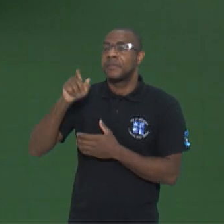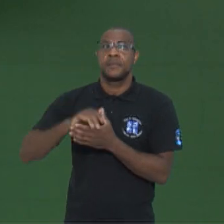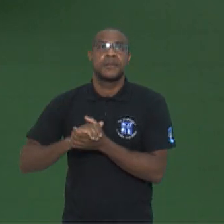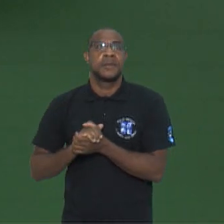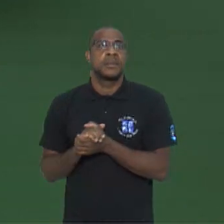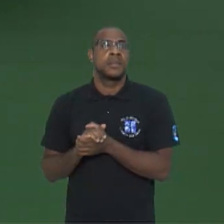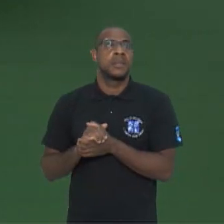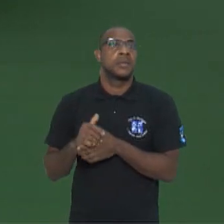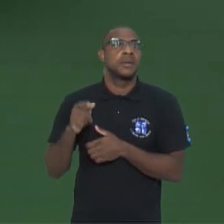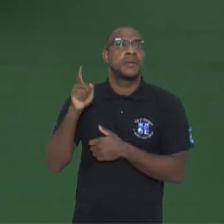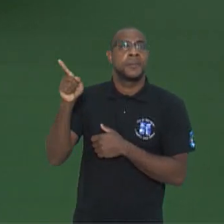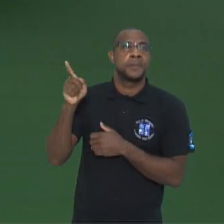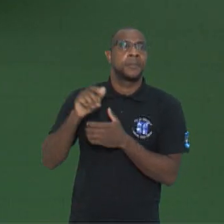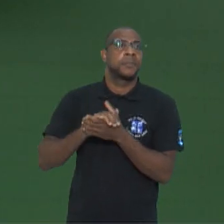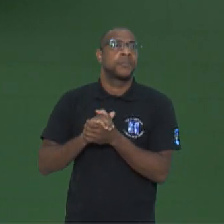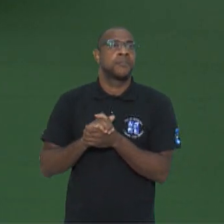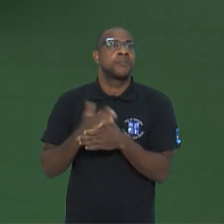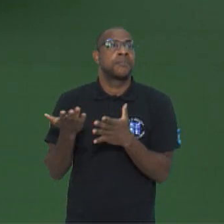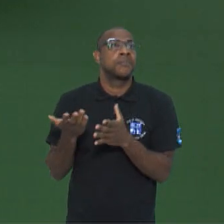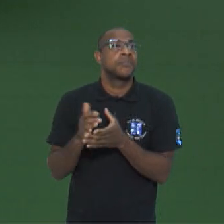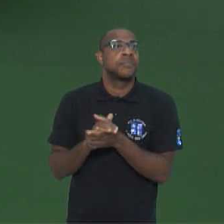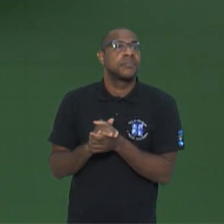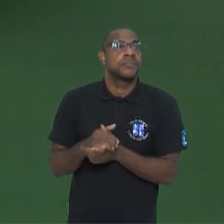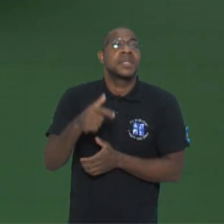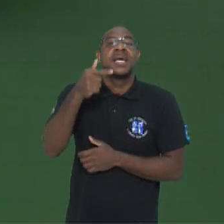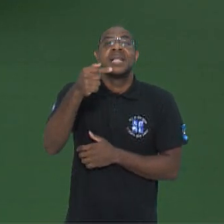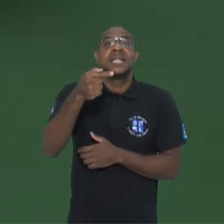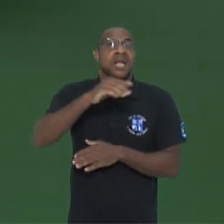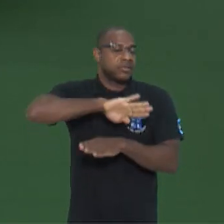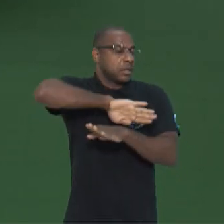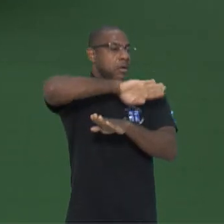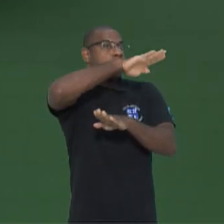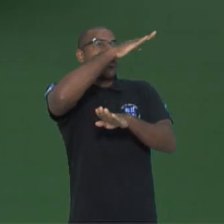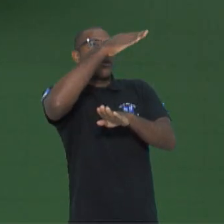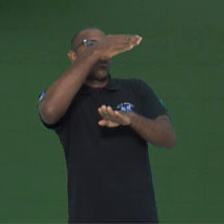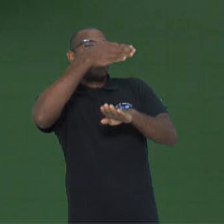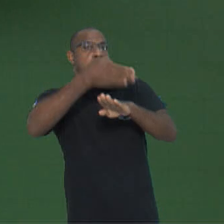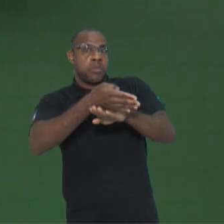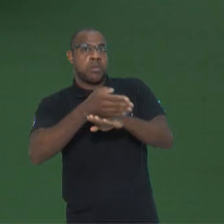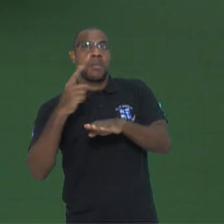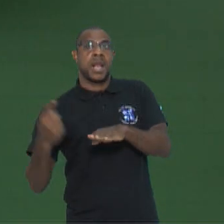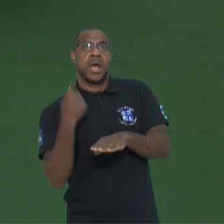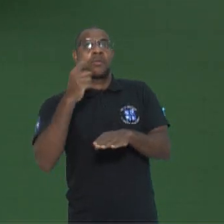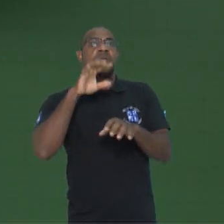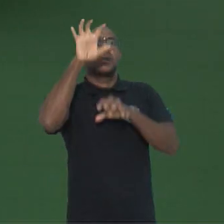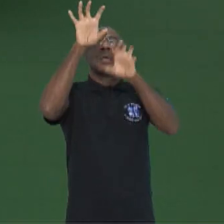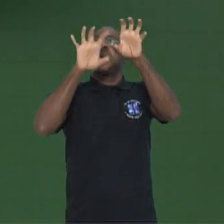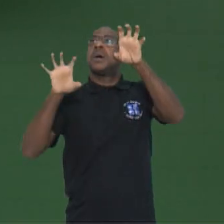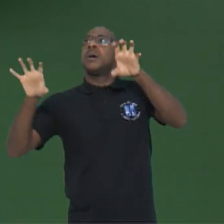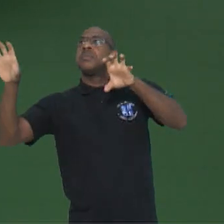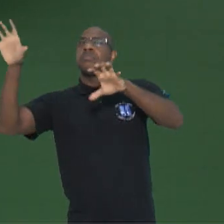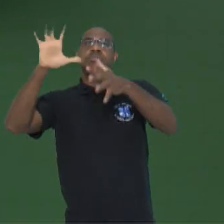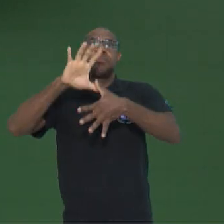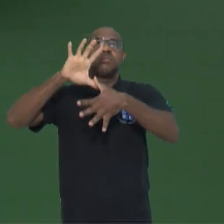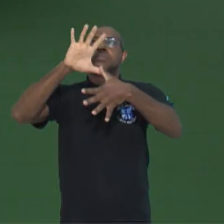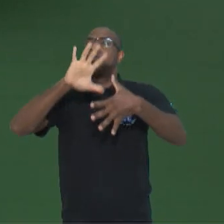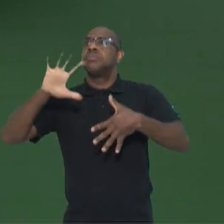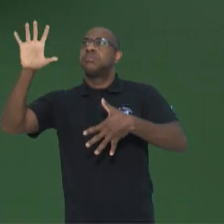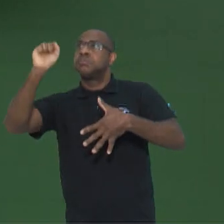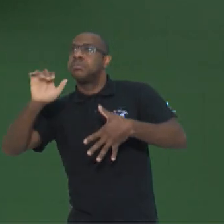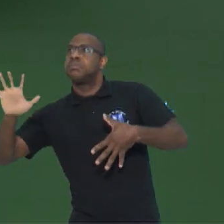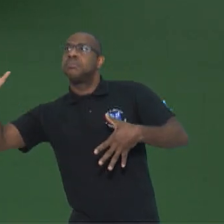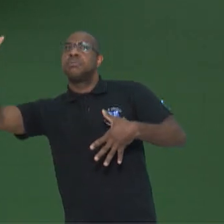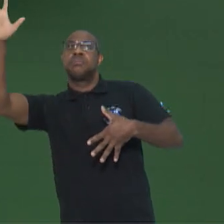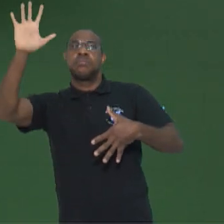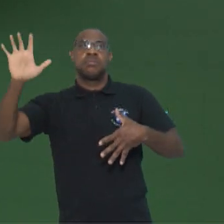montanha dos 7 cumes. Então, quais seriam as 7 montanhas mais altas de cada continente? Temos aqui no Alasca o Monte Denali, seria a montanha